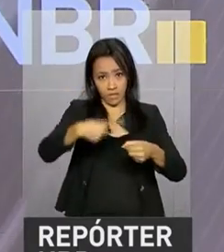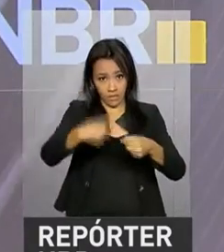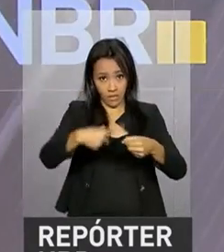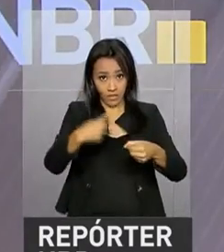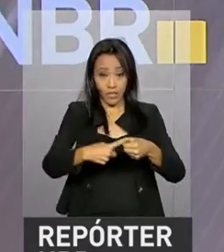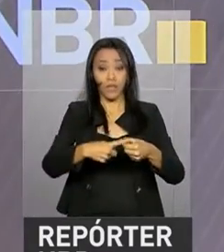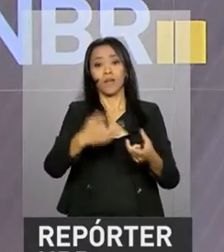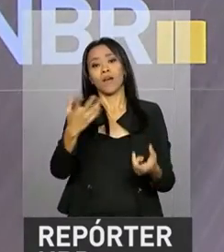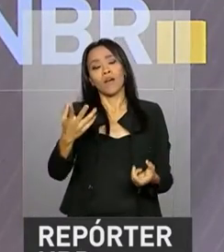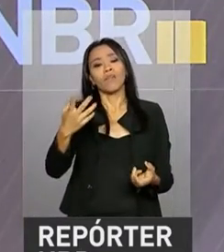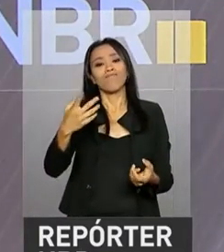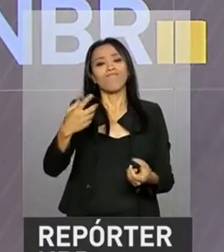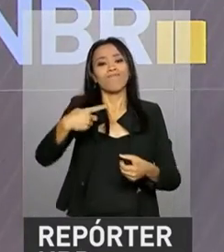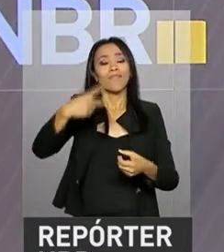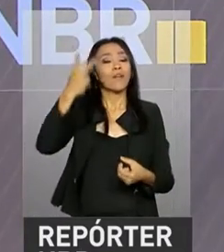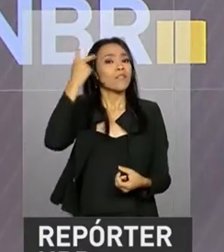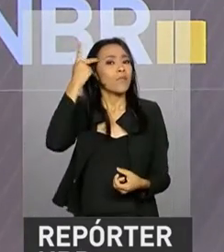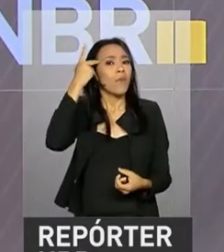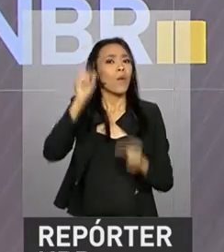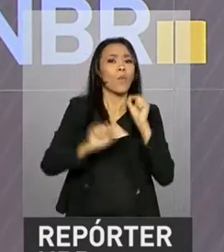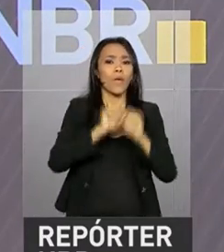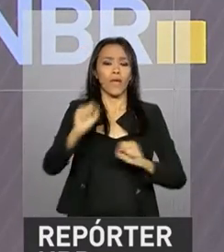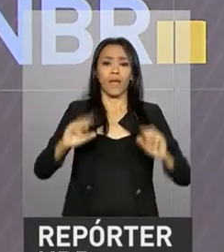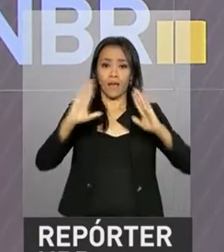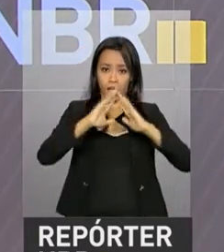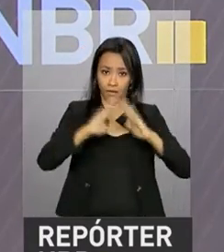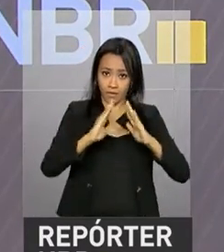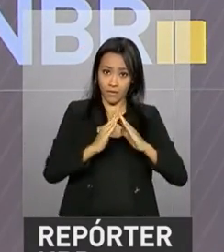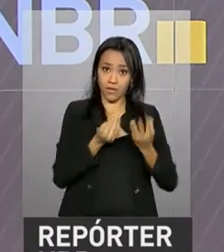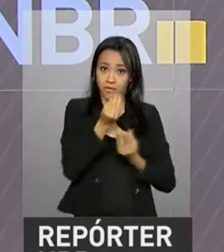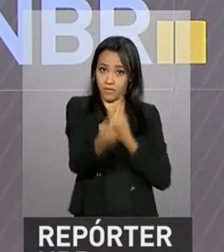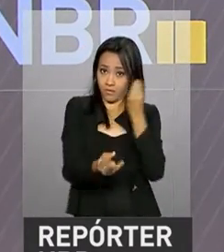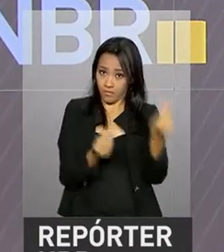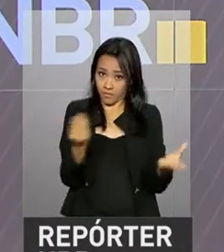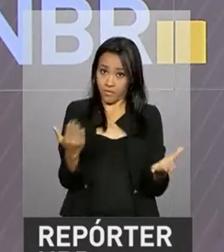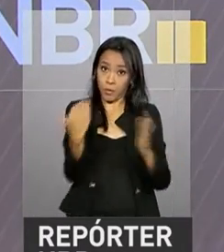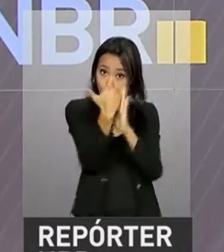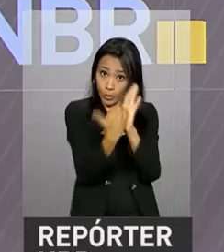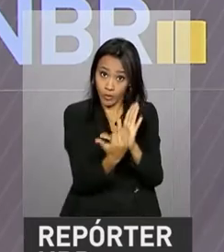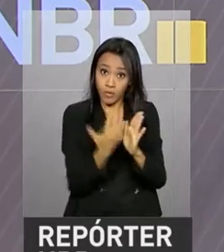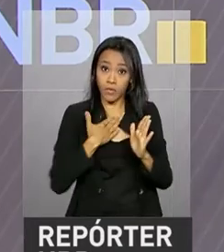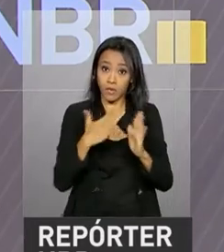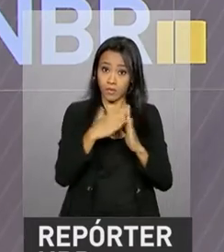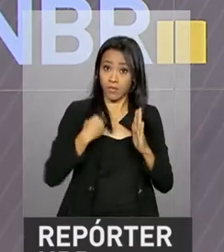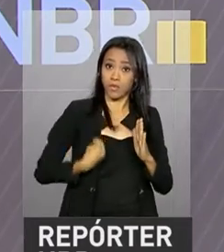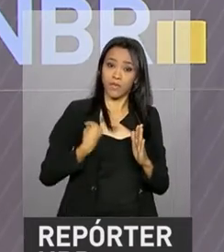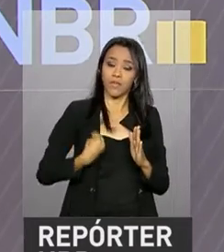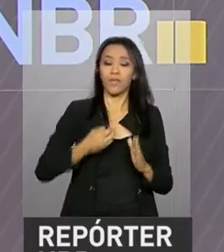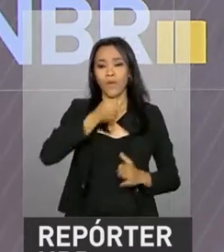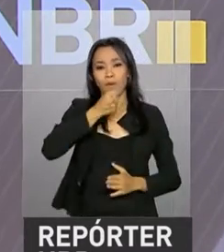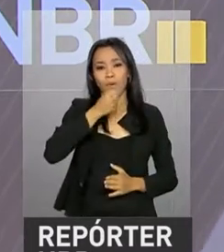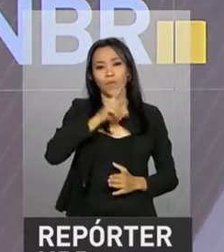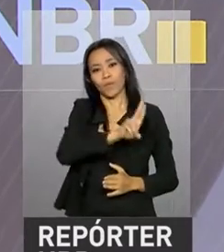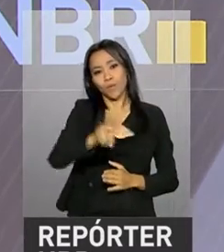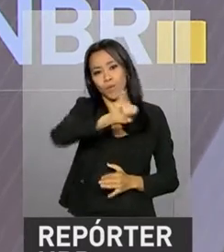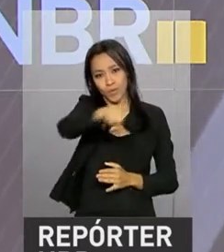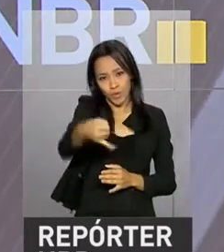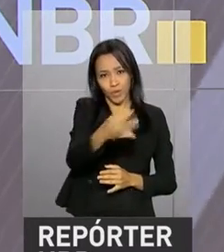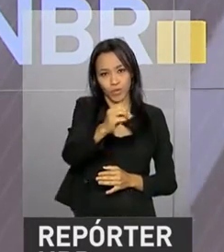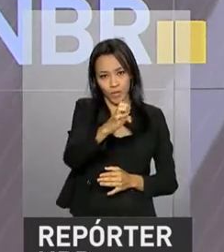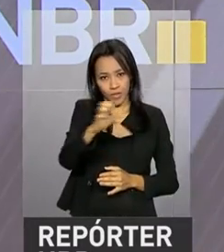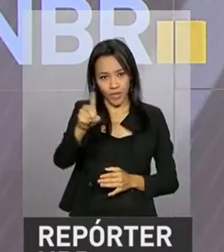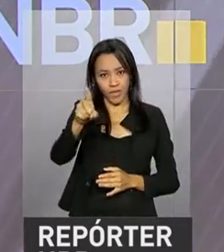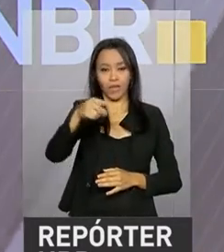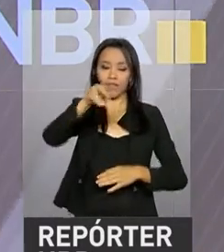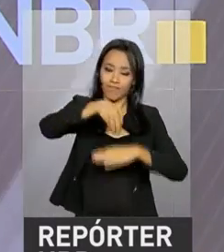Preto, interior de São Paulo, moradias do programa Minha Casa Minha Vida. O repórter José Luiz Filho está lá e